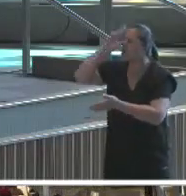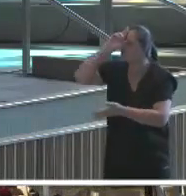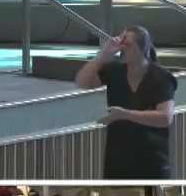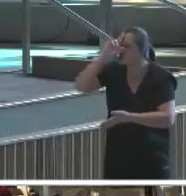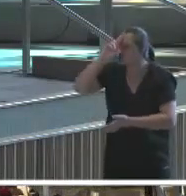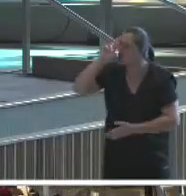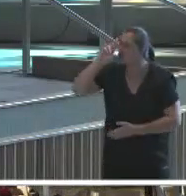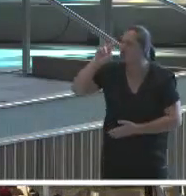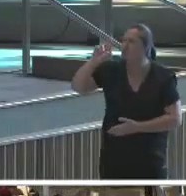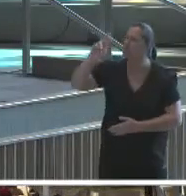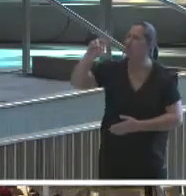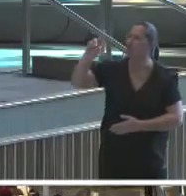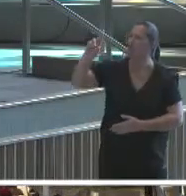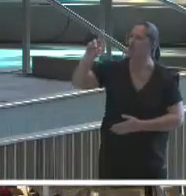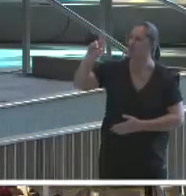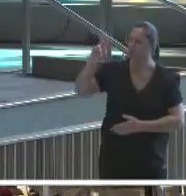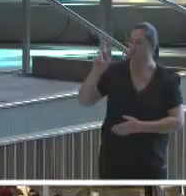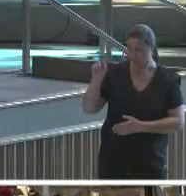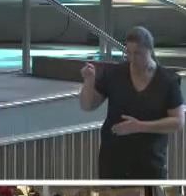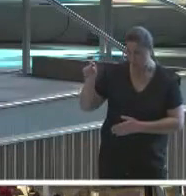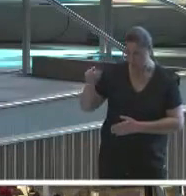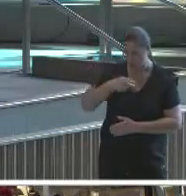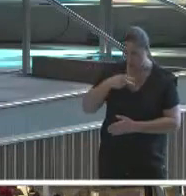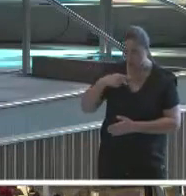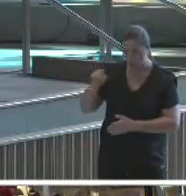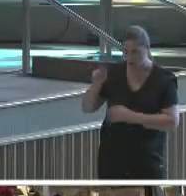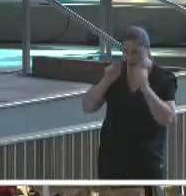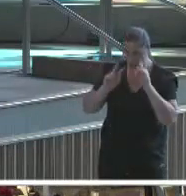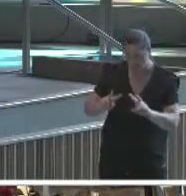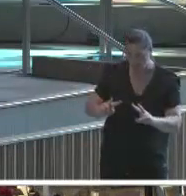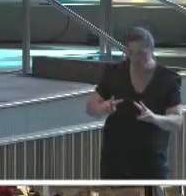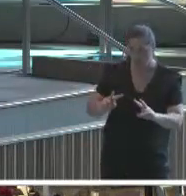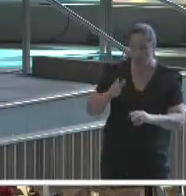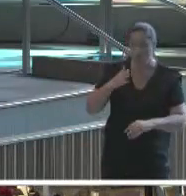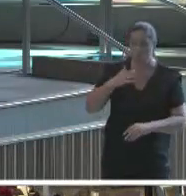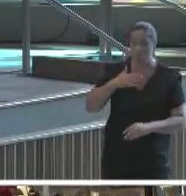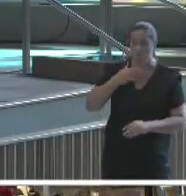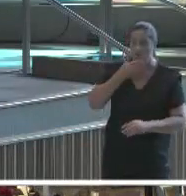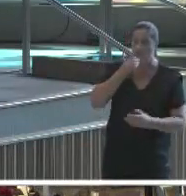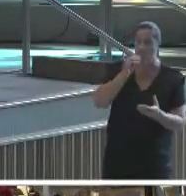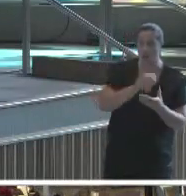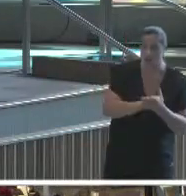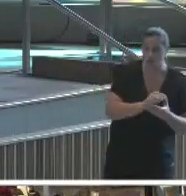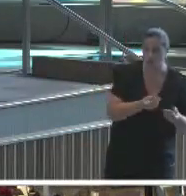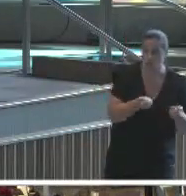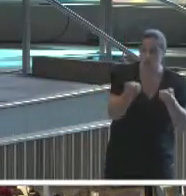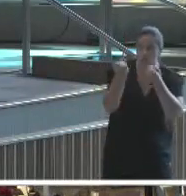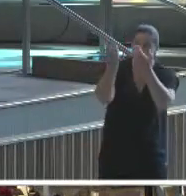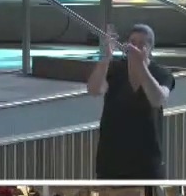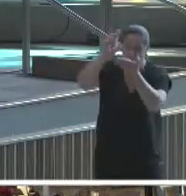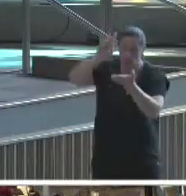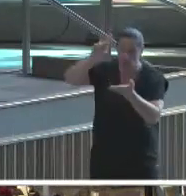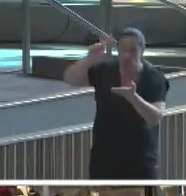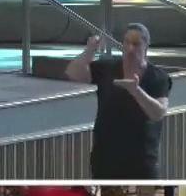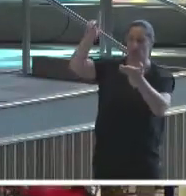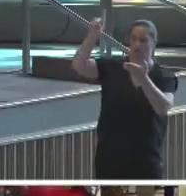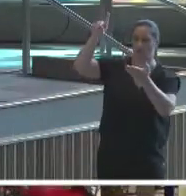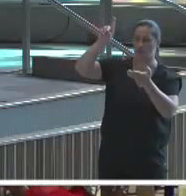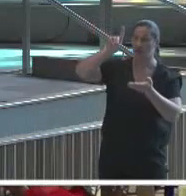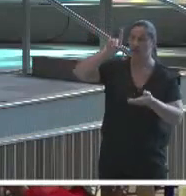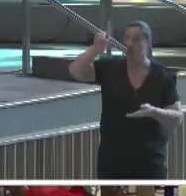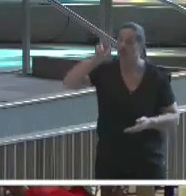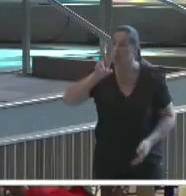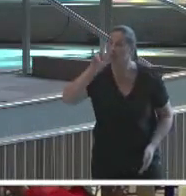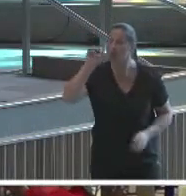testemunha do que eu vou fazer aqui. Eu vou entregar o meu marido a Deus, e Deus